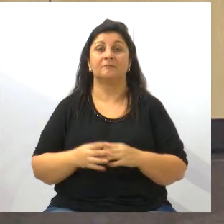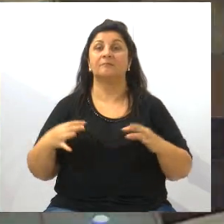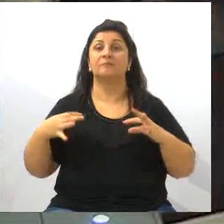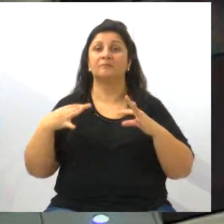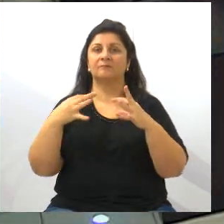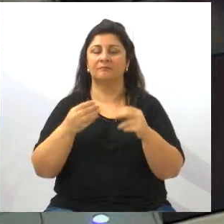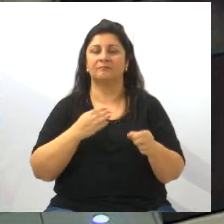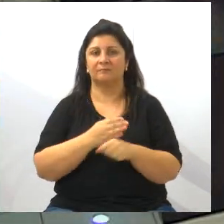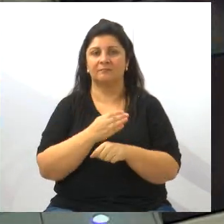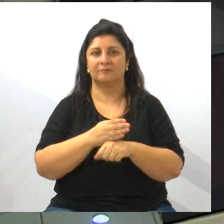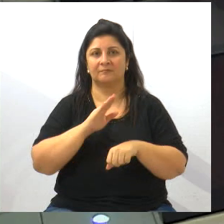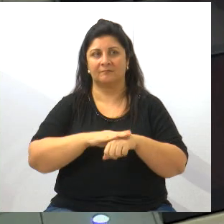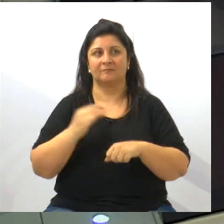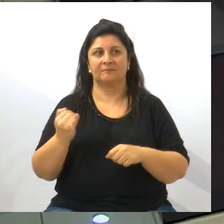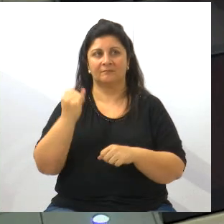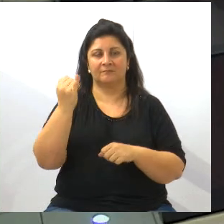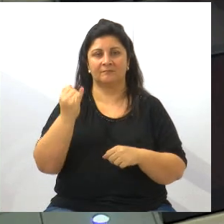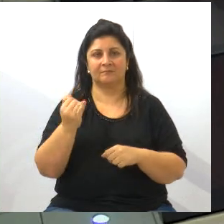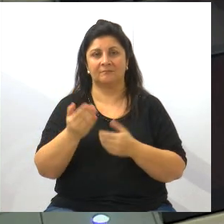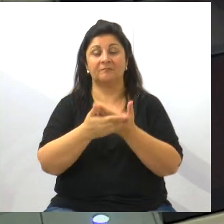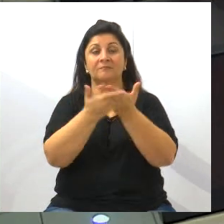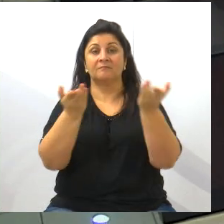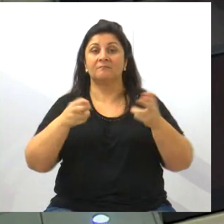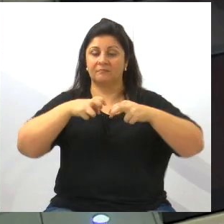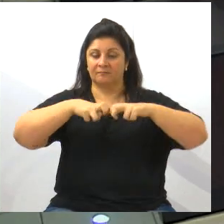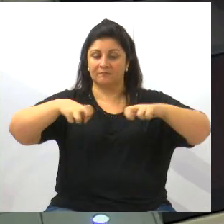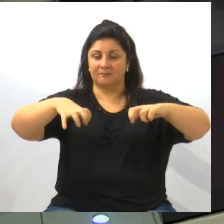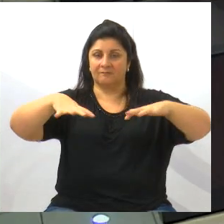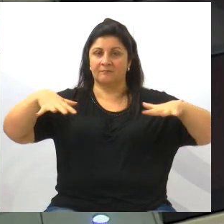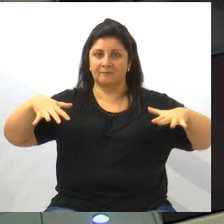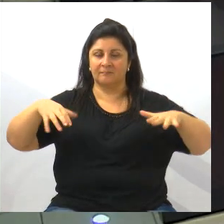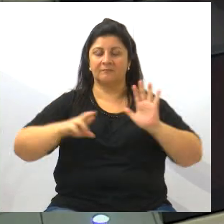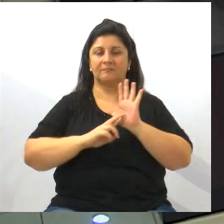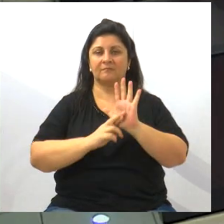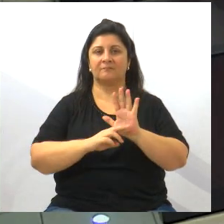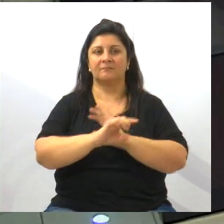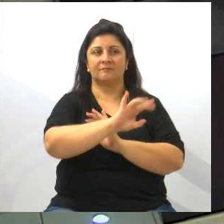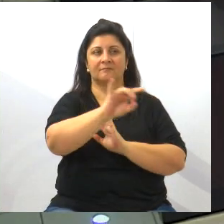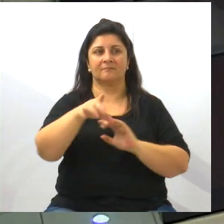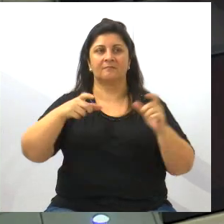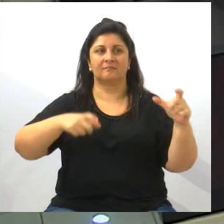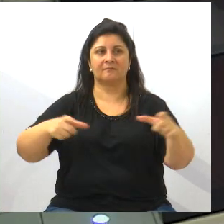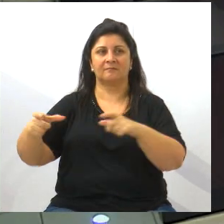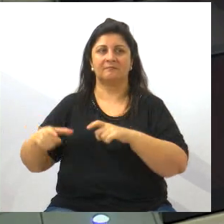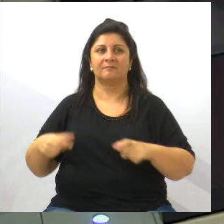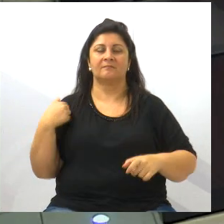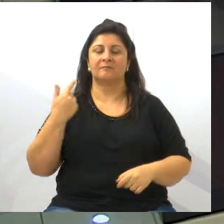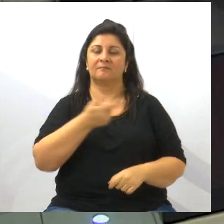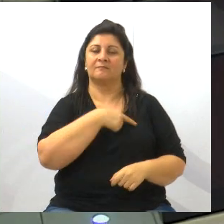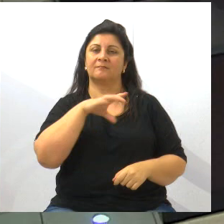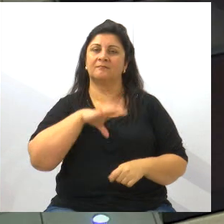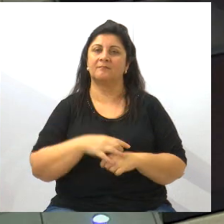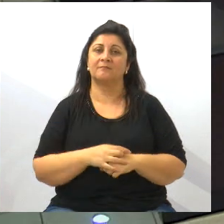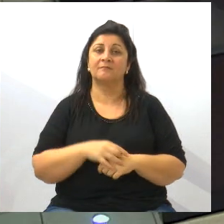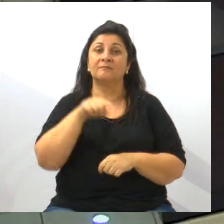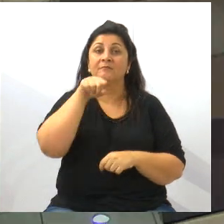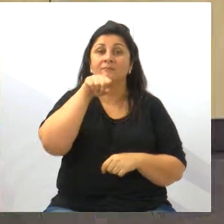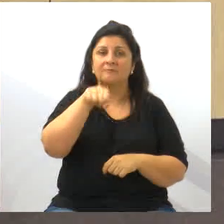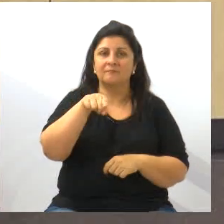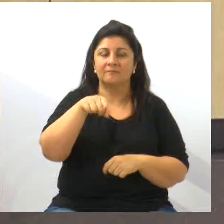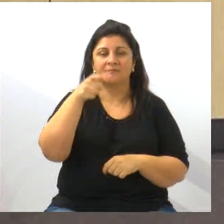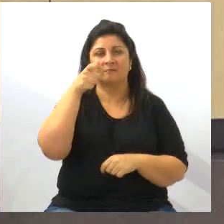e principalmente vocês que estão no plenário, representando cada bairro da nossa cidade, e você que está nos